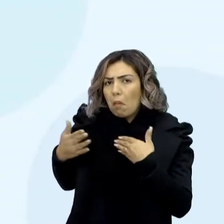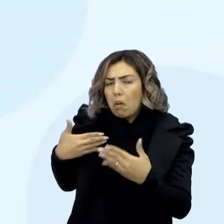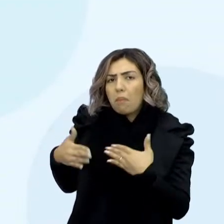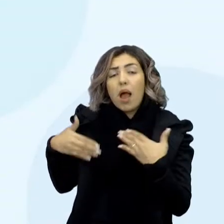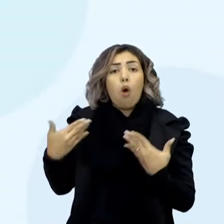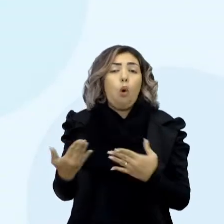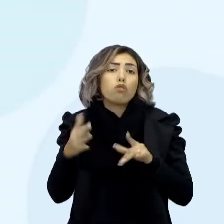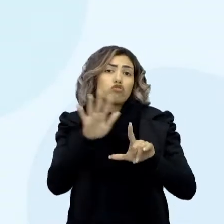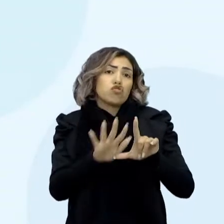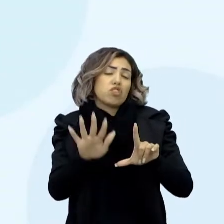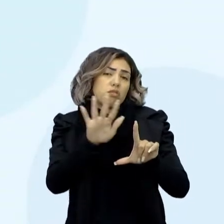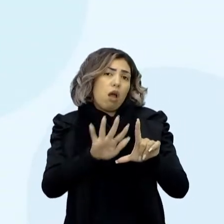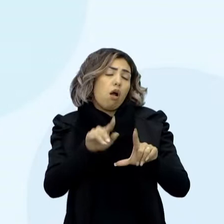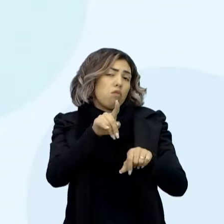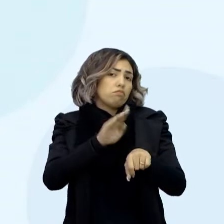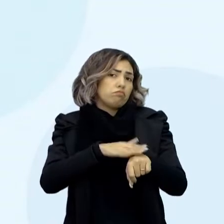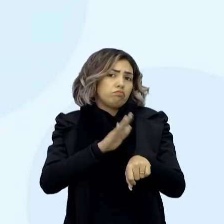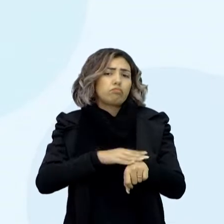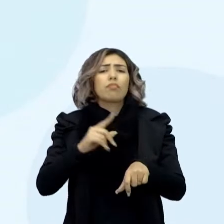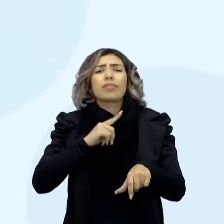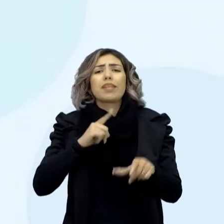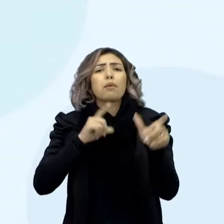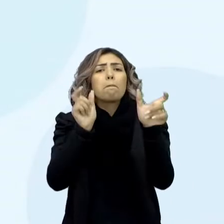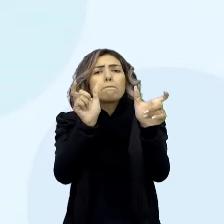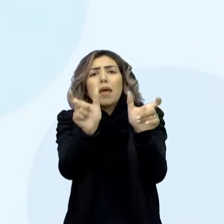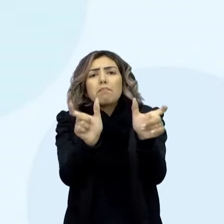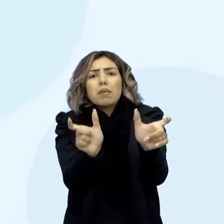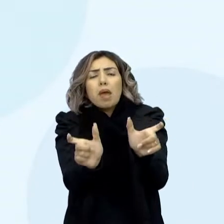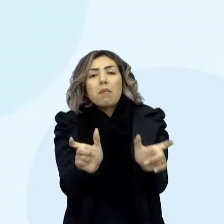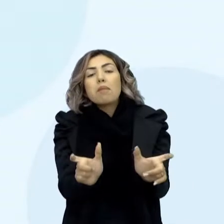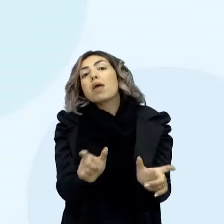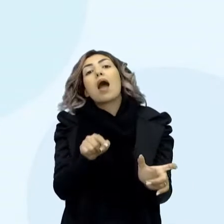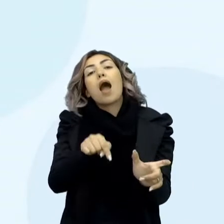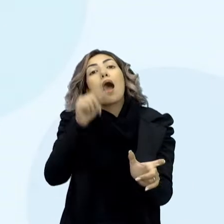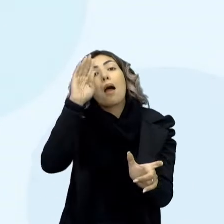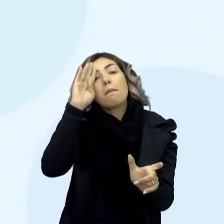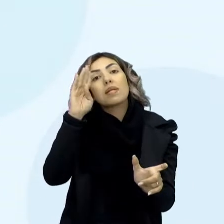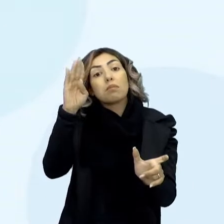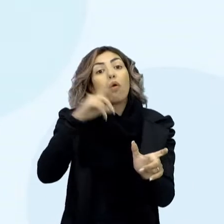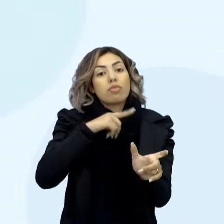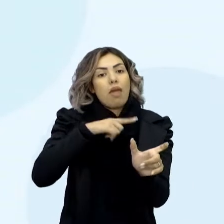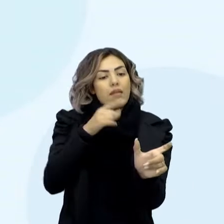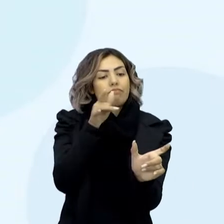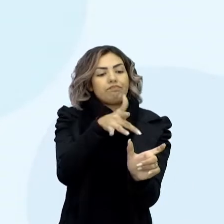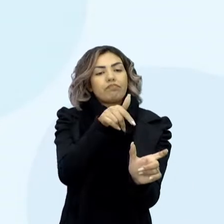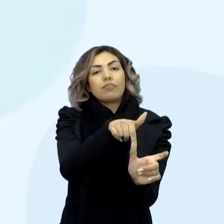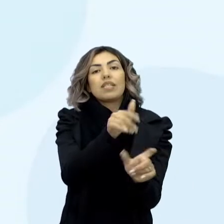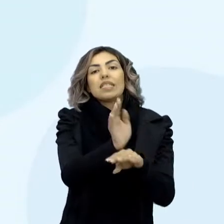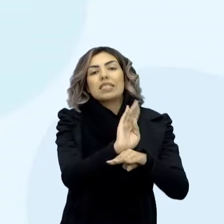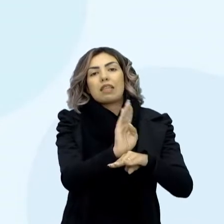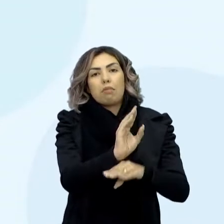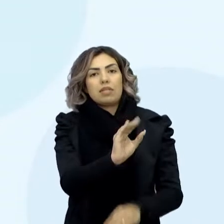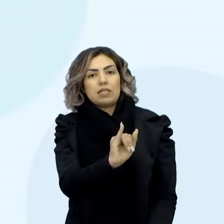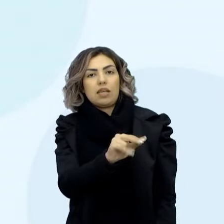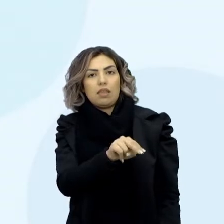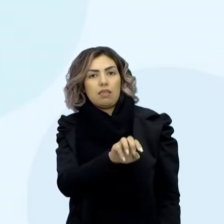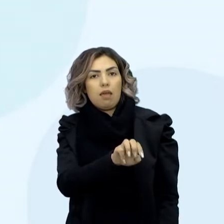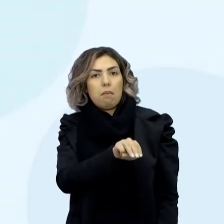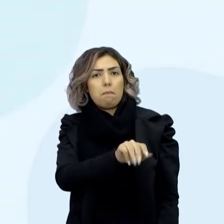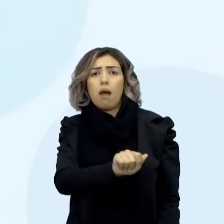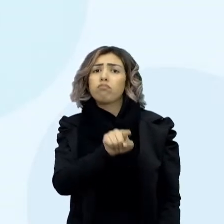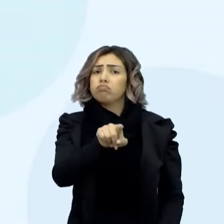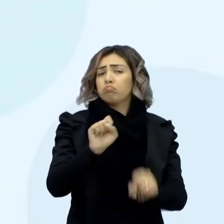propusemos nesse momento aí, que tem todas aquelas palavras-chave, já incluí ali o cinema e que vocês podem colocar outras. São algumas